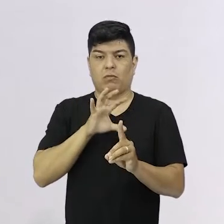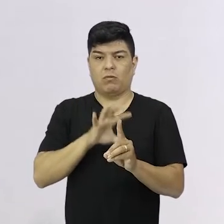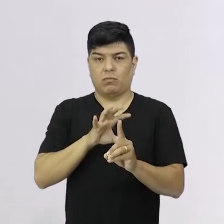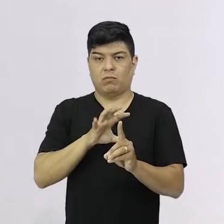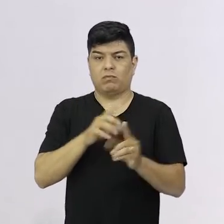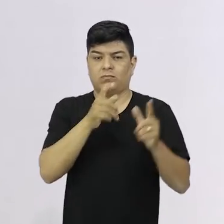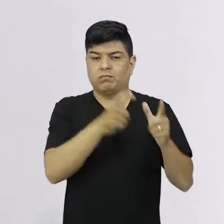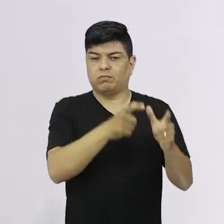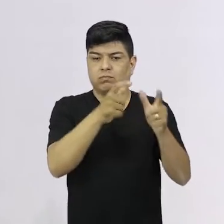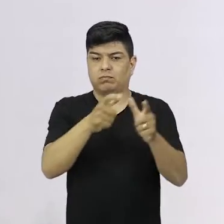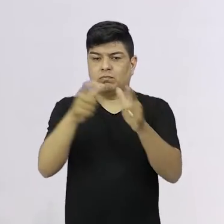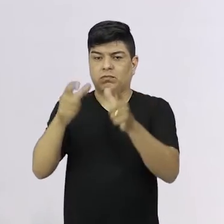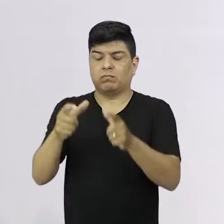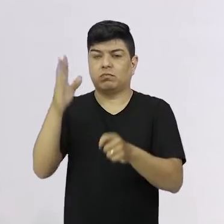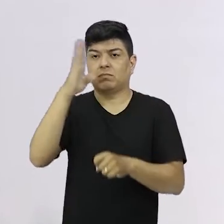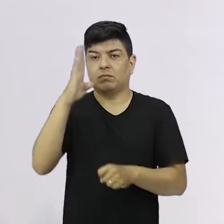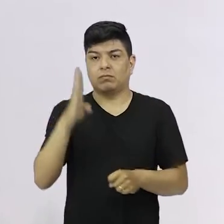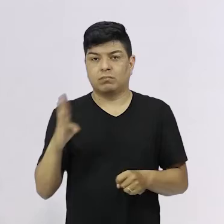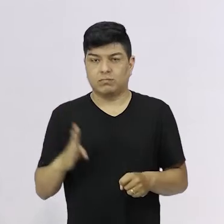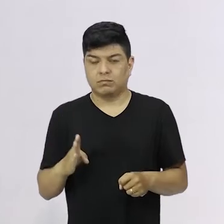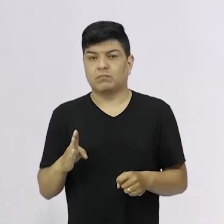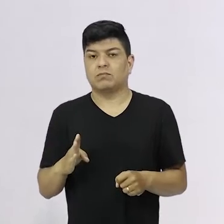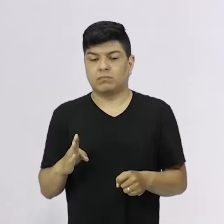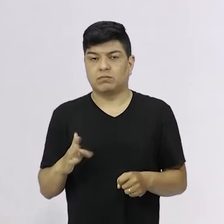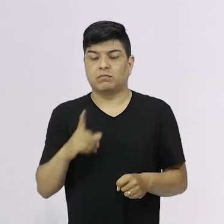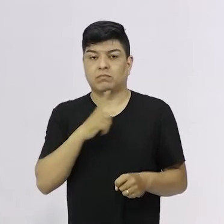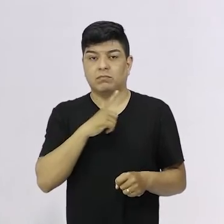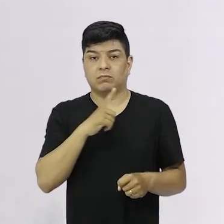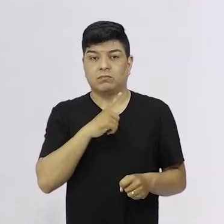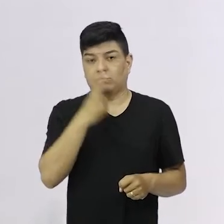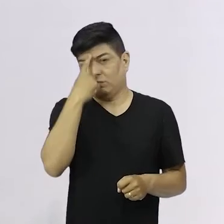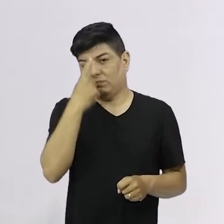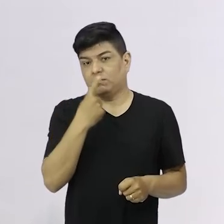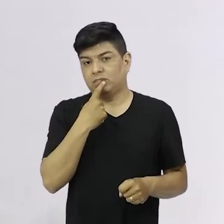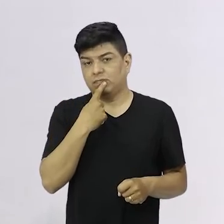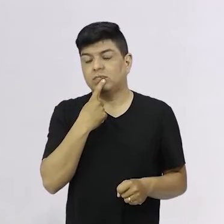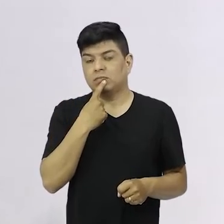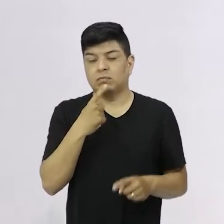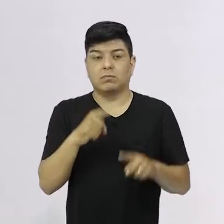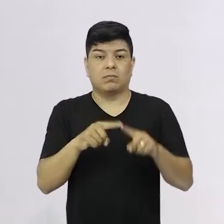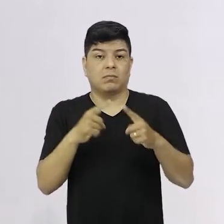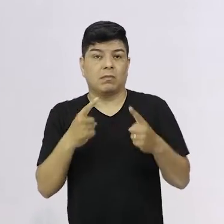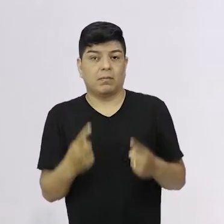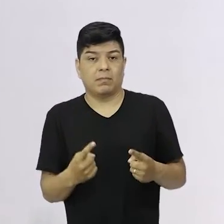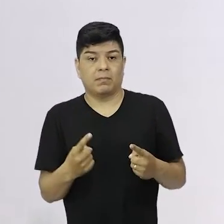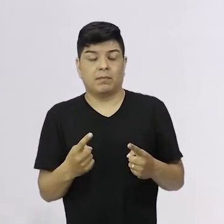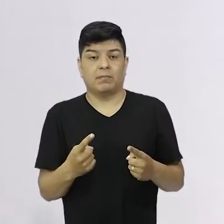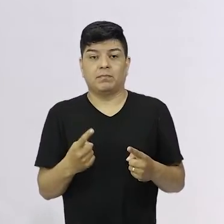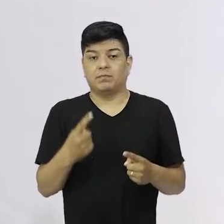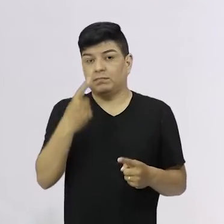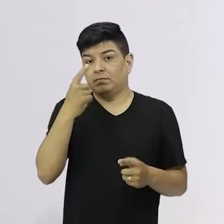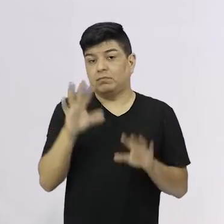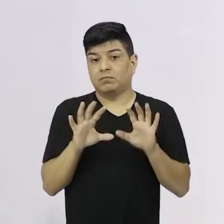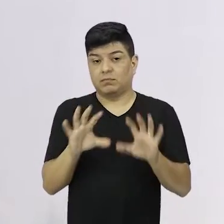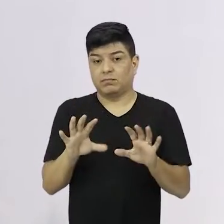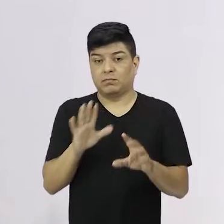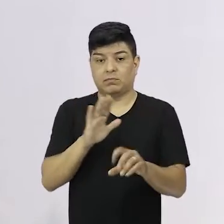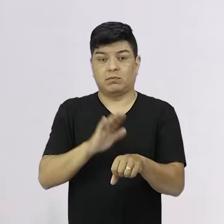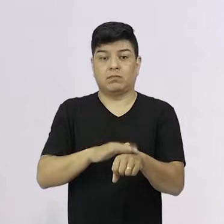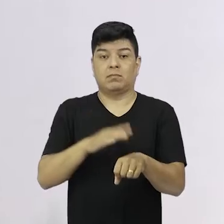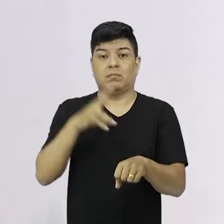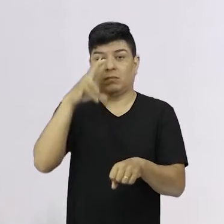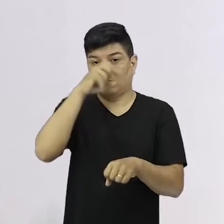várias regiões do Brasil. Várias regiões tiveram aí a figura do coronel, só que essa figura, ela manteve mais